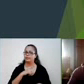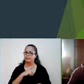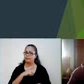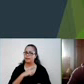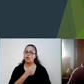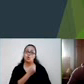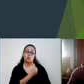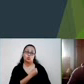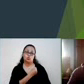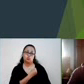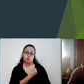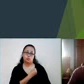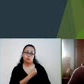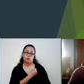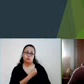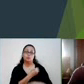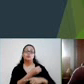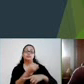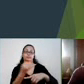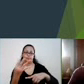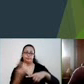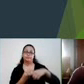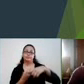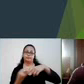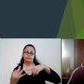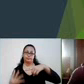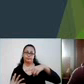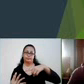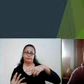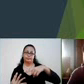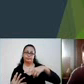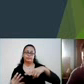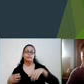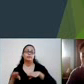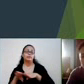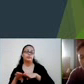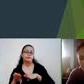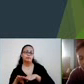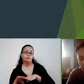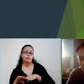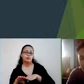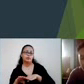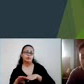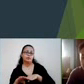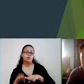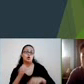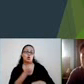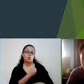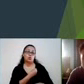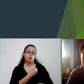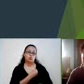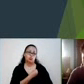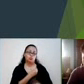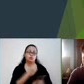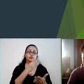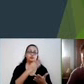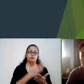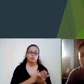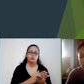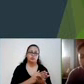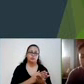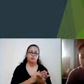formadas por números inteiros, denominador e numerador, e todos os números decimais